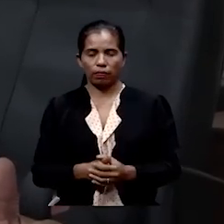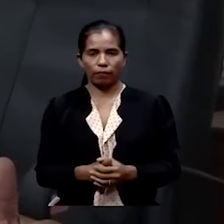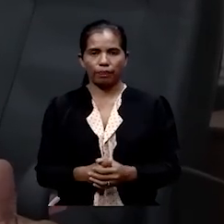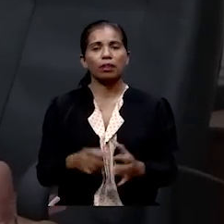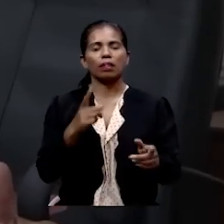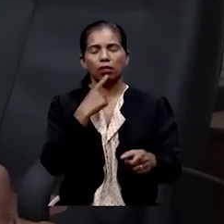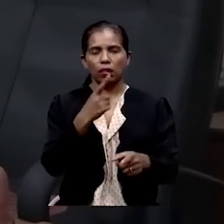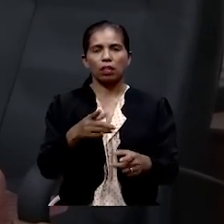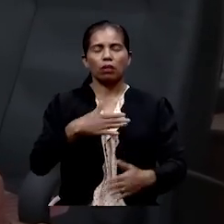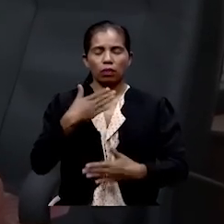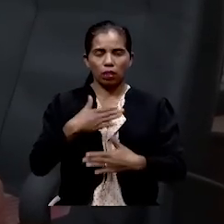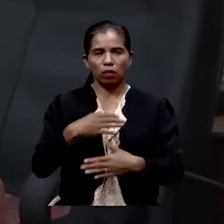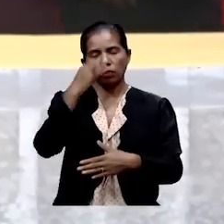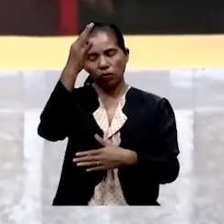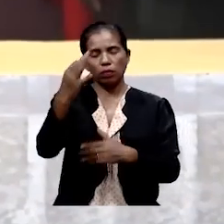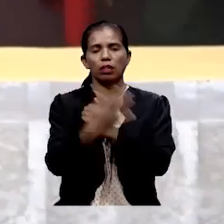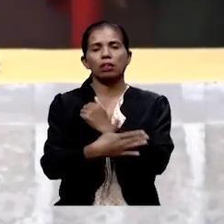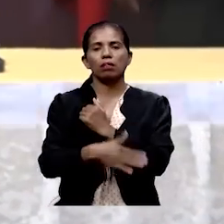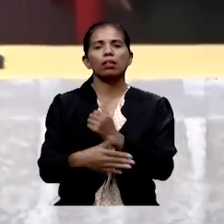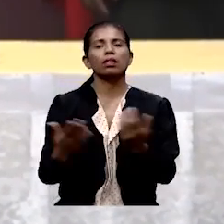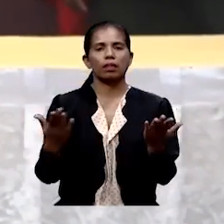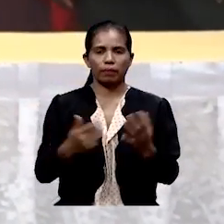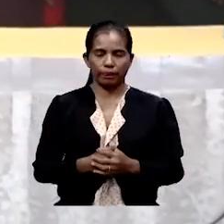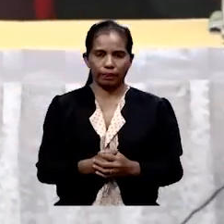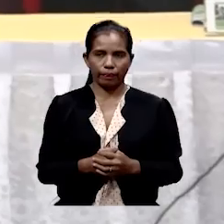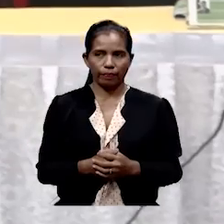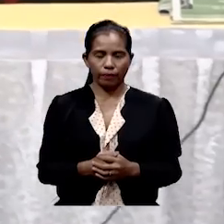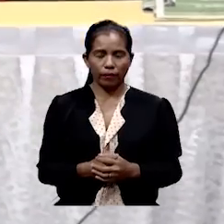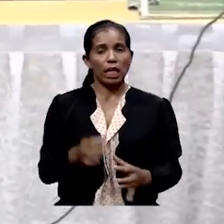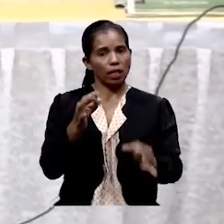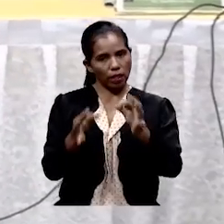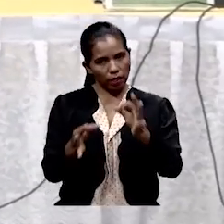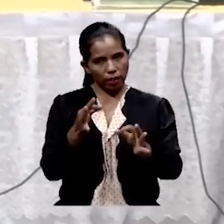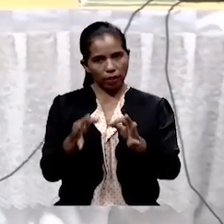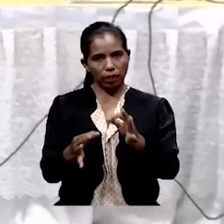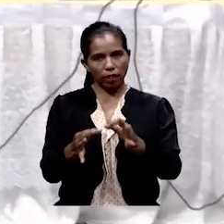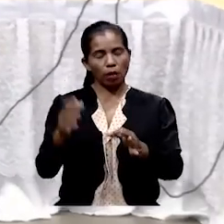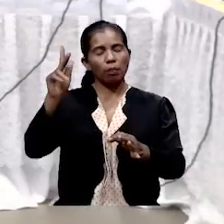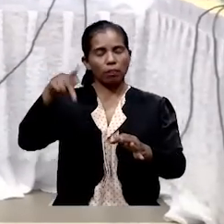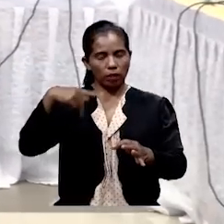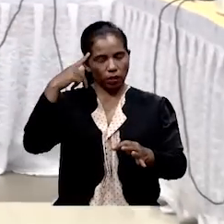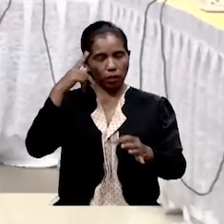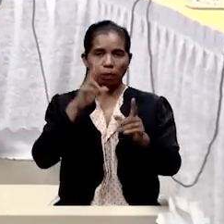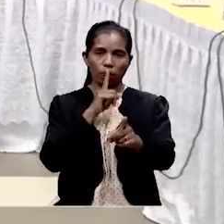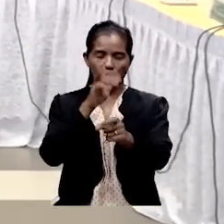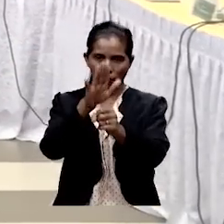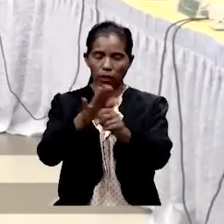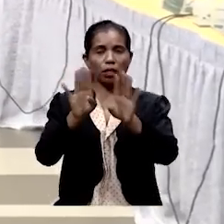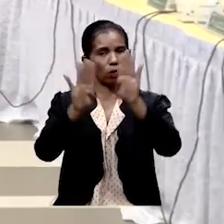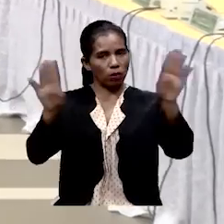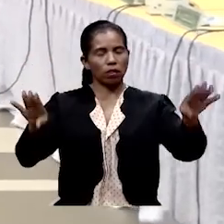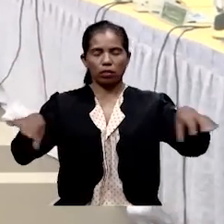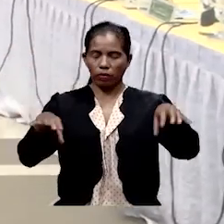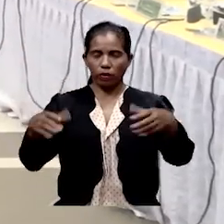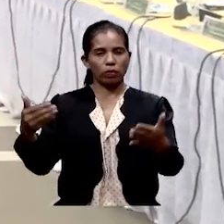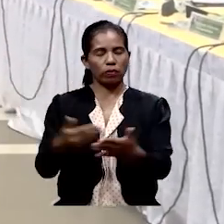nem contente. Então, futuro na saúde, né? Mas que político sira promete a tolo que campo serviço fom,